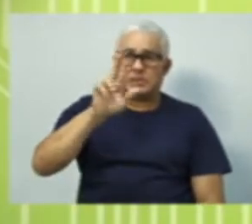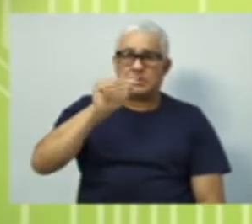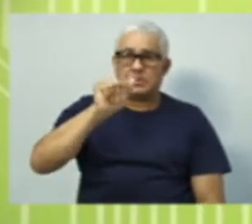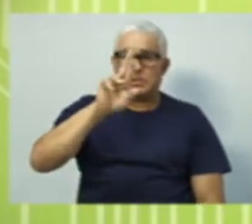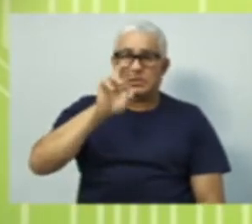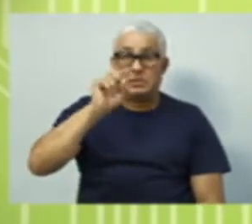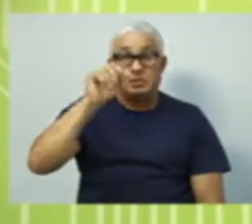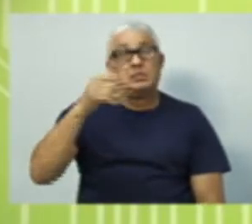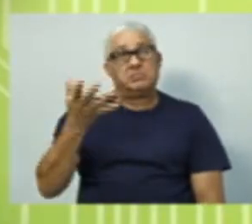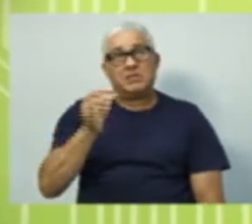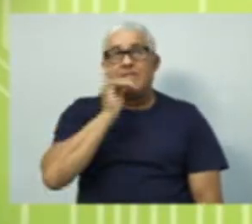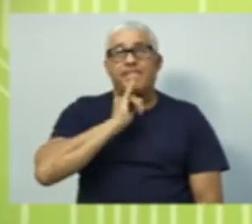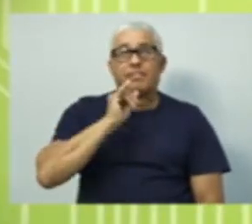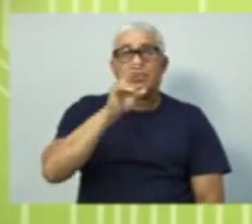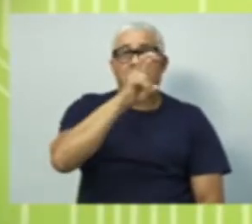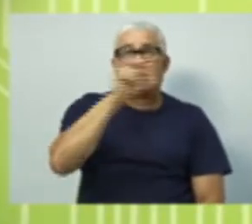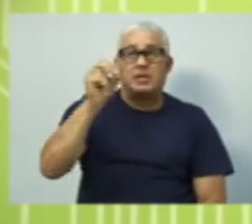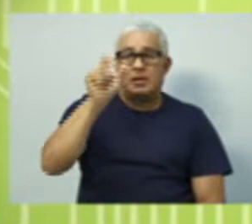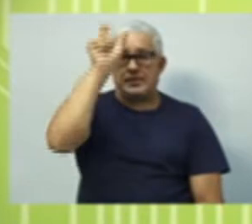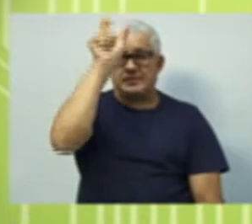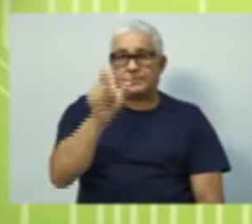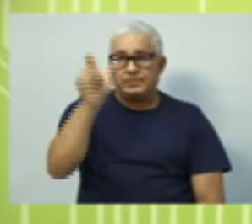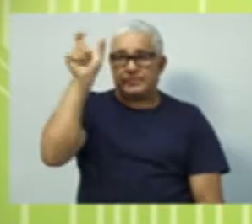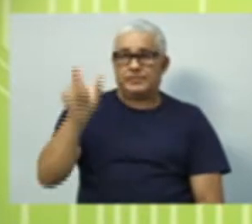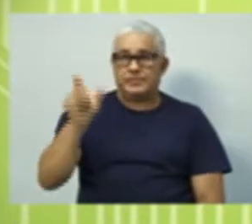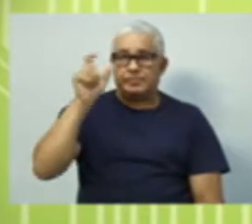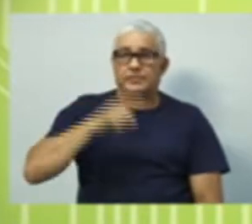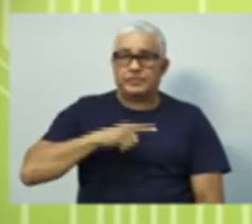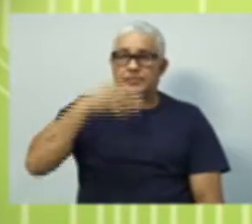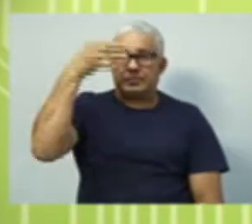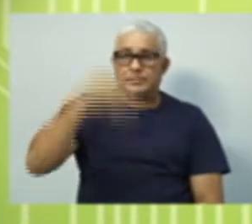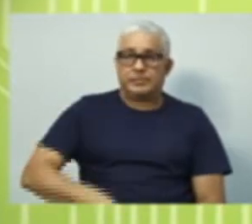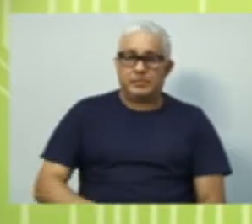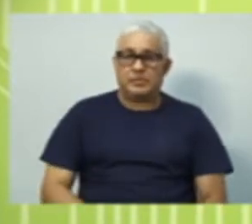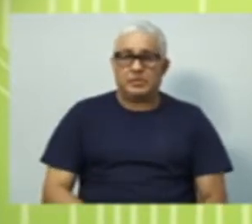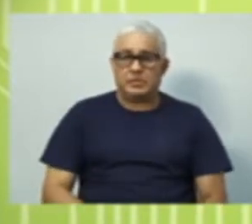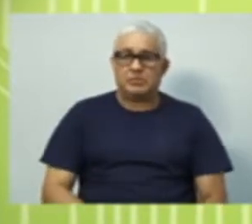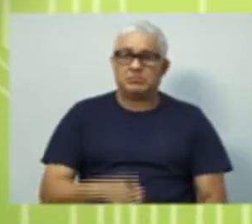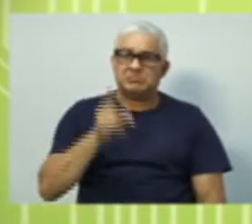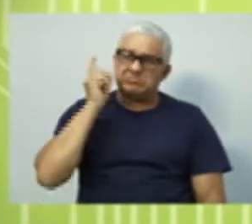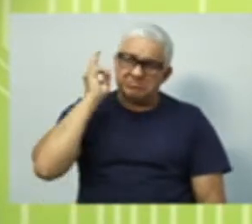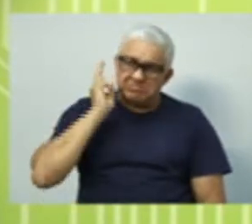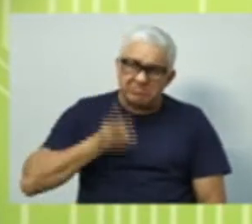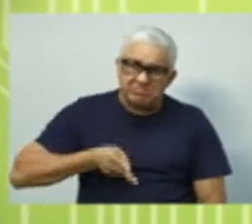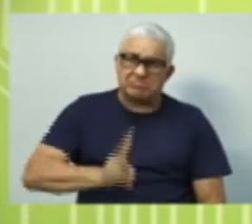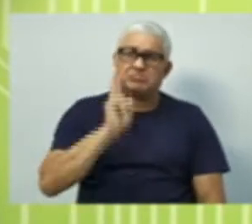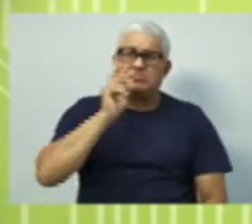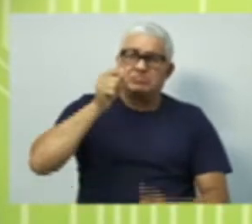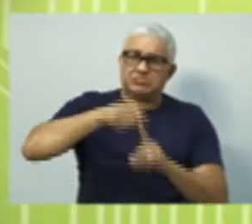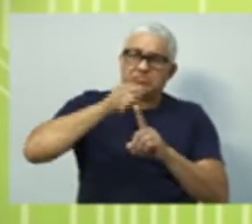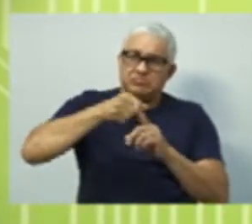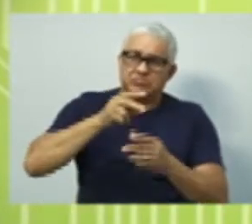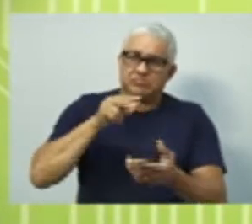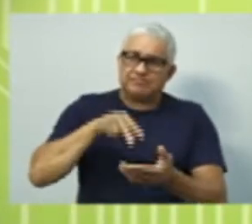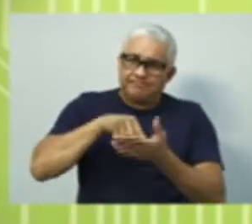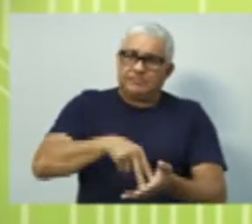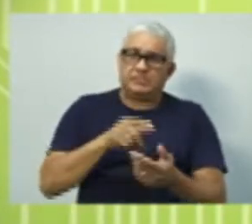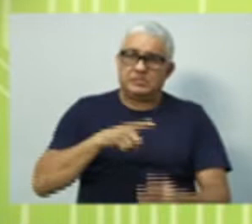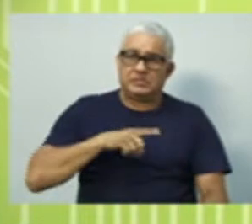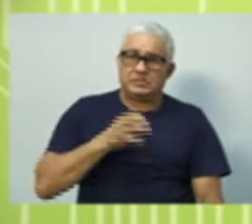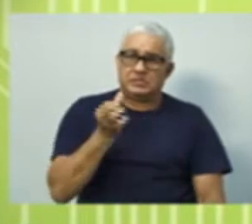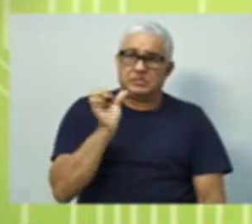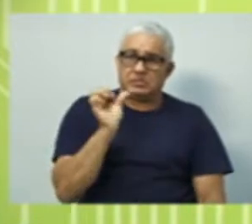500 clientes que com certeza são fiéis a ele todos os meses, ele vai ter o quê? Vai ter 6 mil clientes